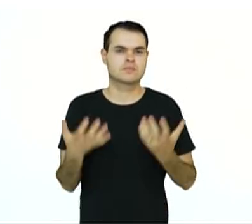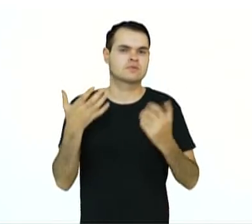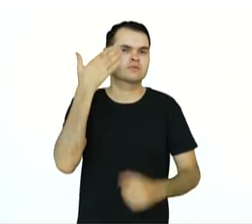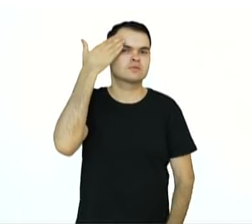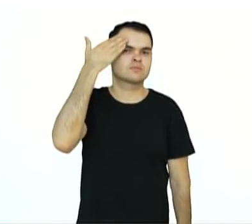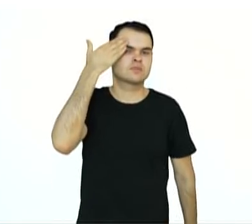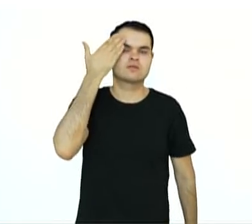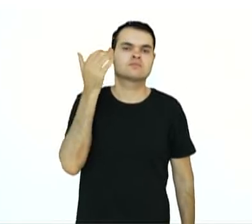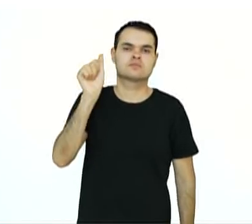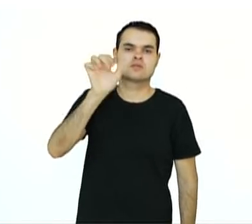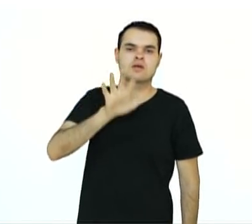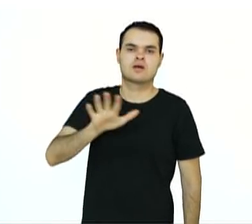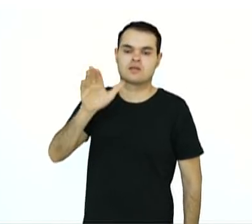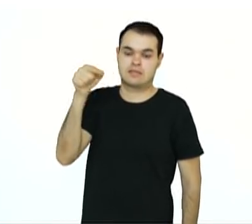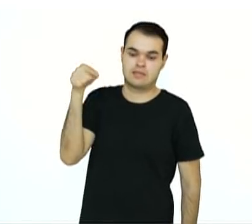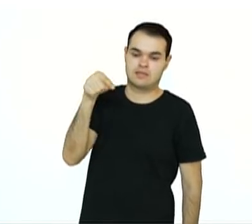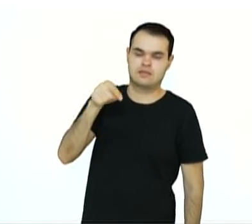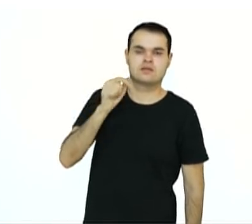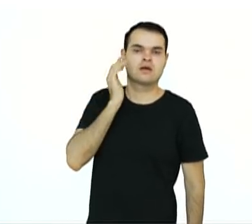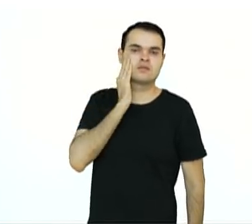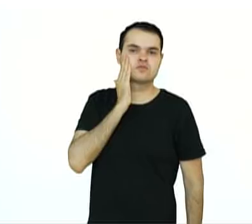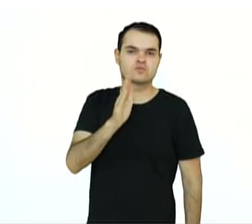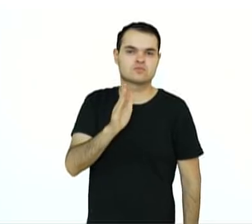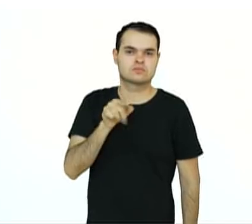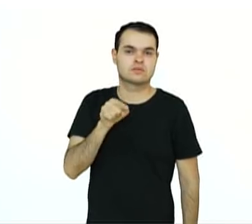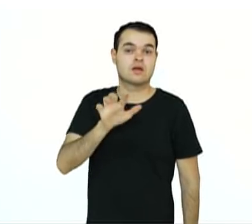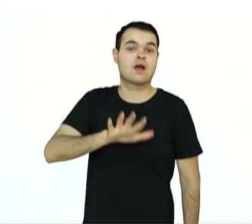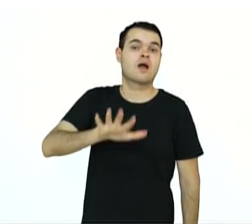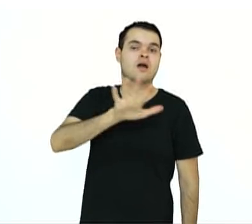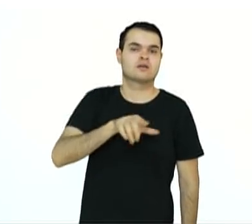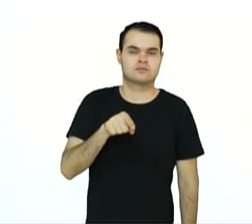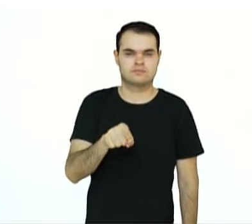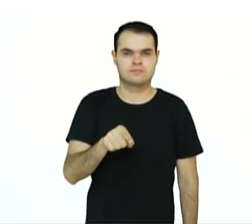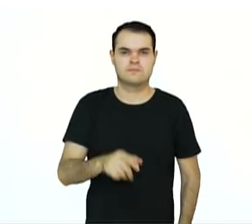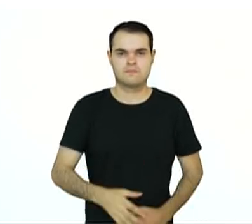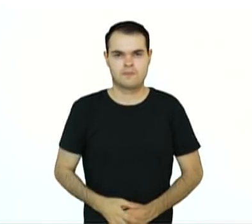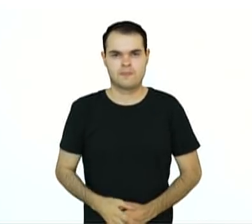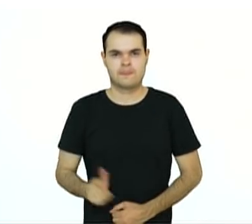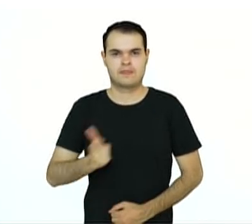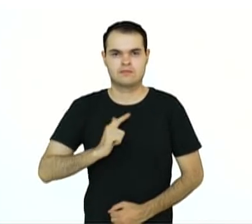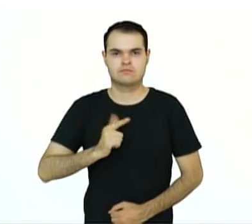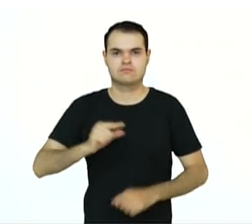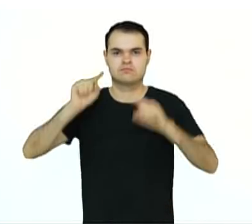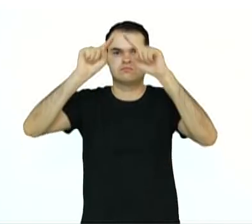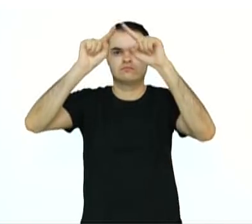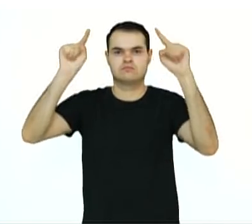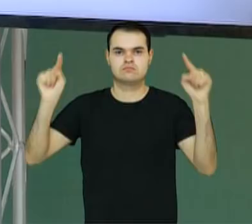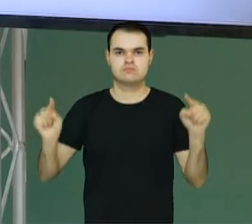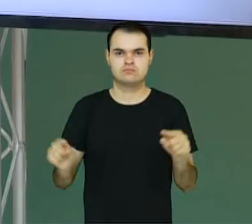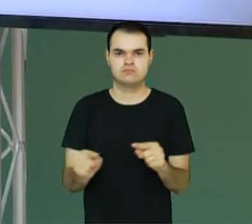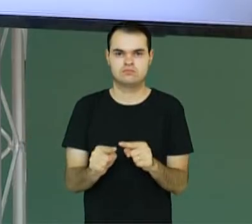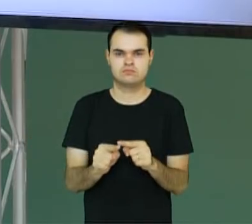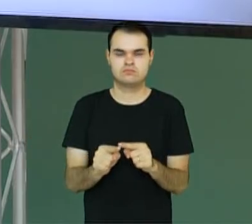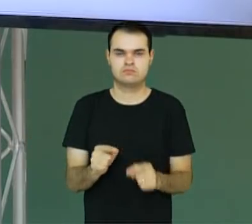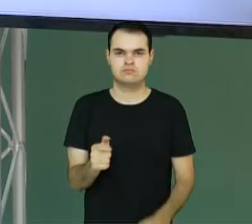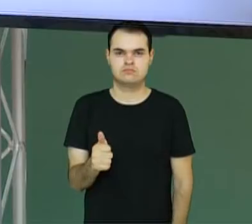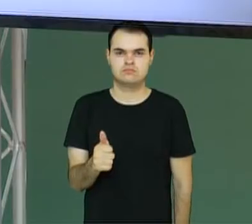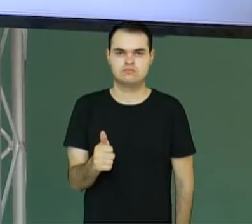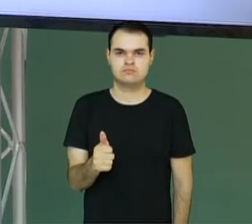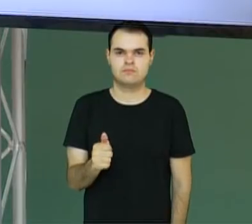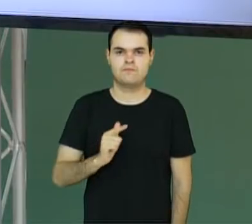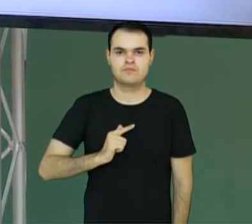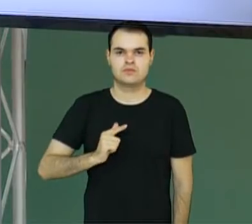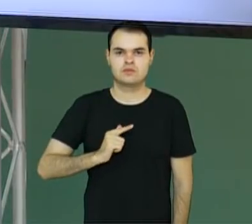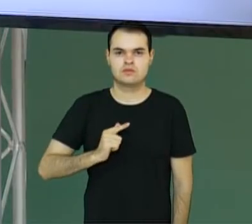qual que é a área dessa figura destacada em azul, certo? Note que eu tenho um círculo grandão, certo? Eu tenho